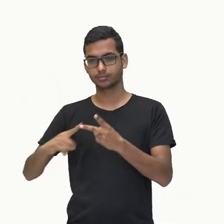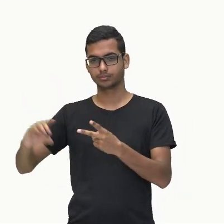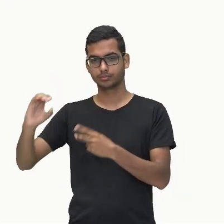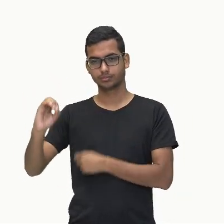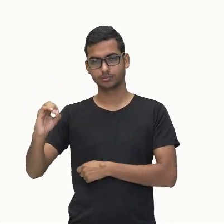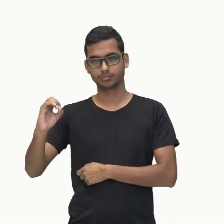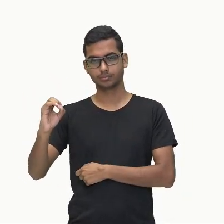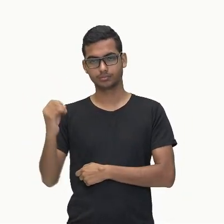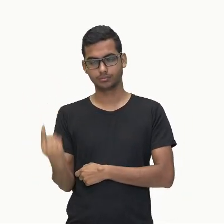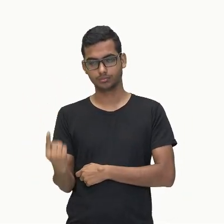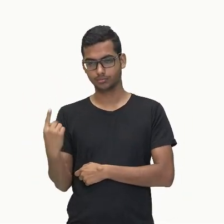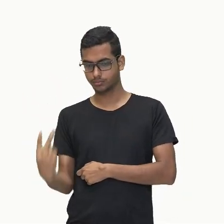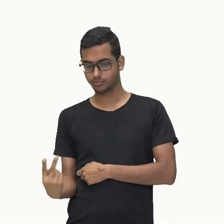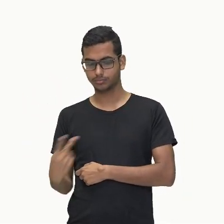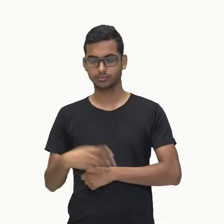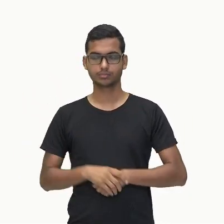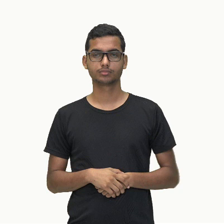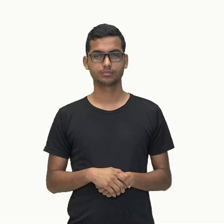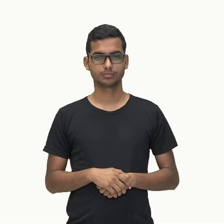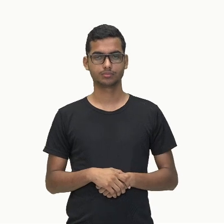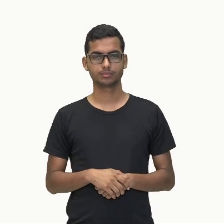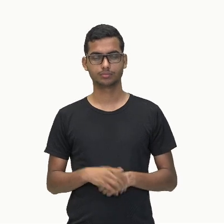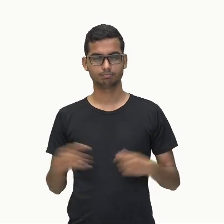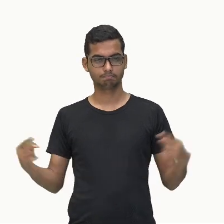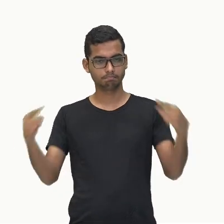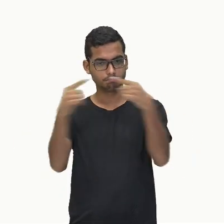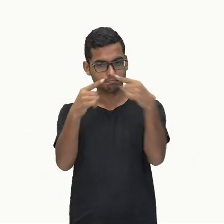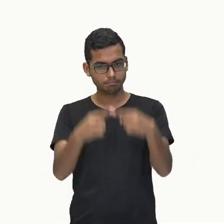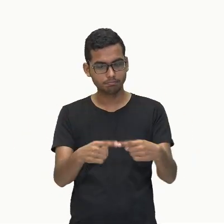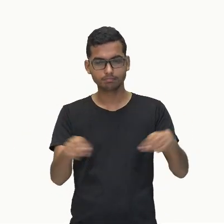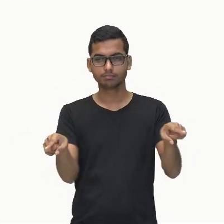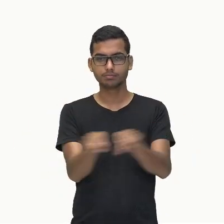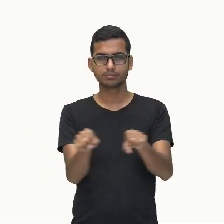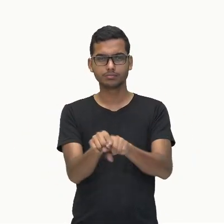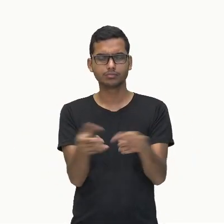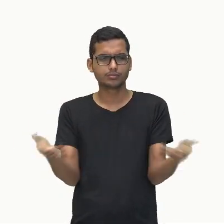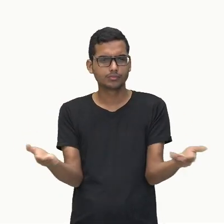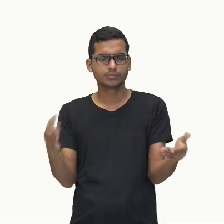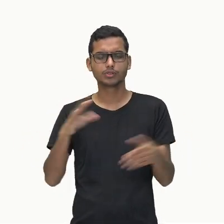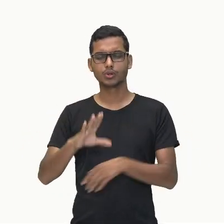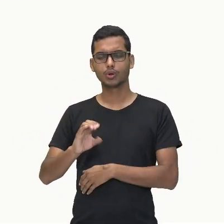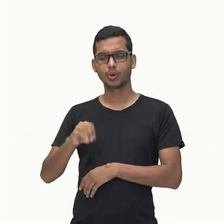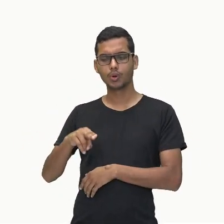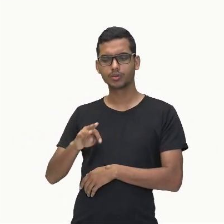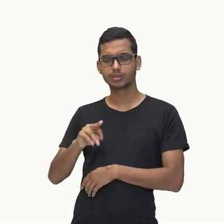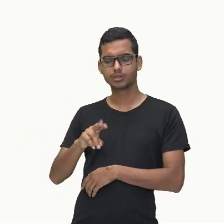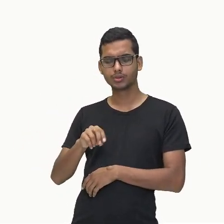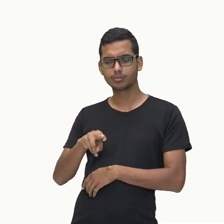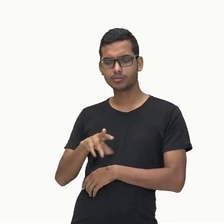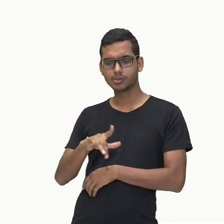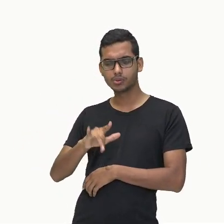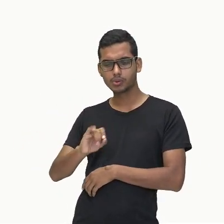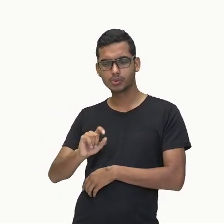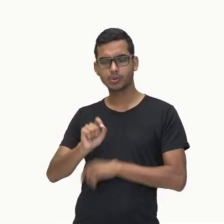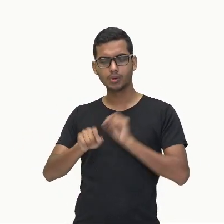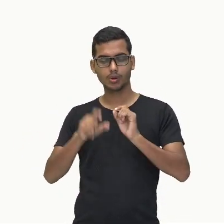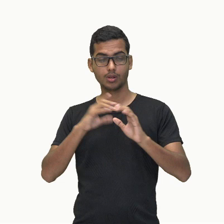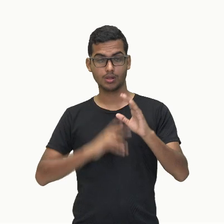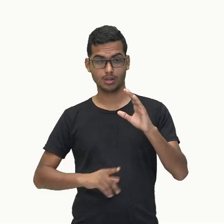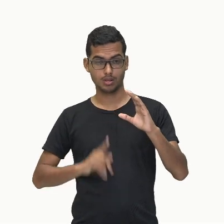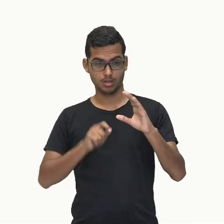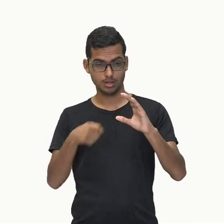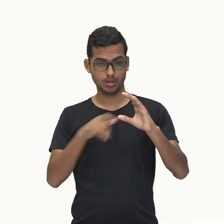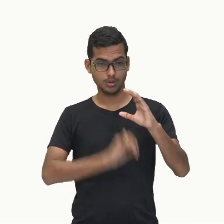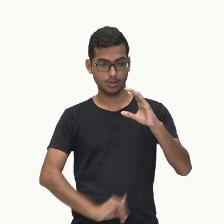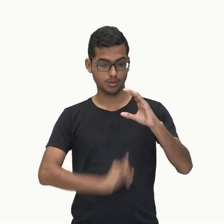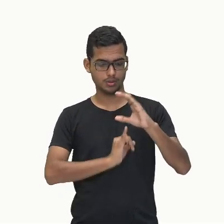e 2. E o contradomínio? O contradomínio são todos os valores aqui